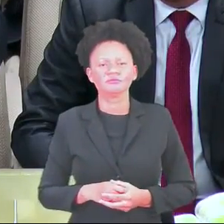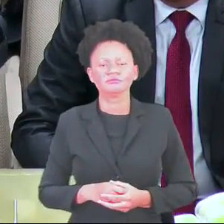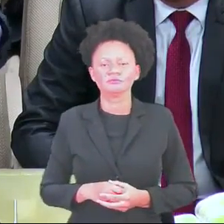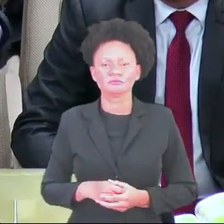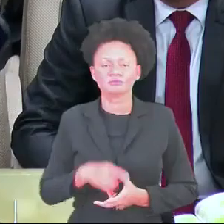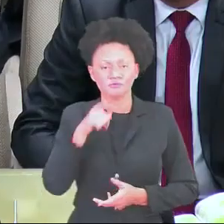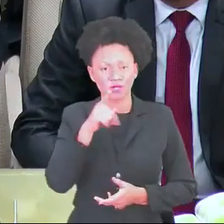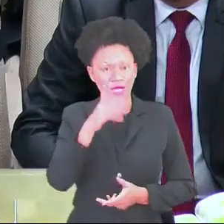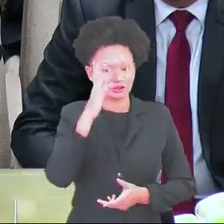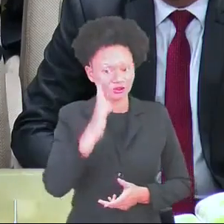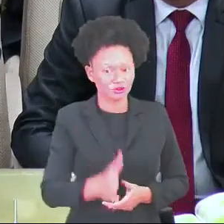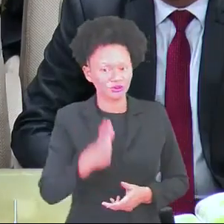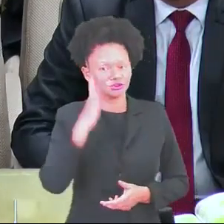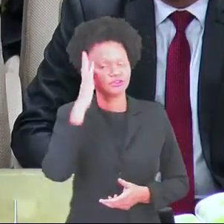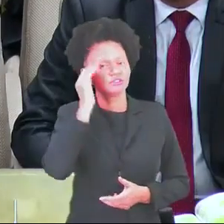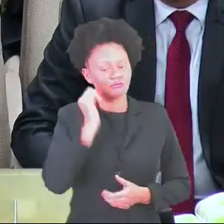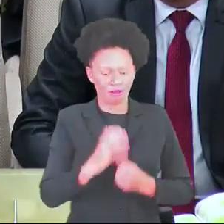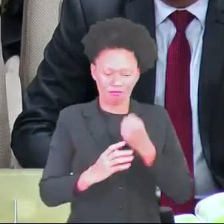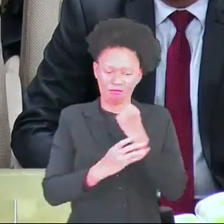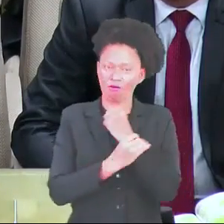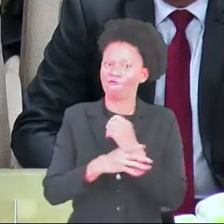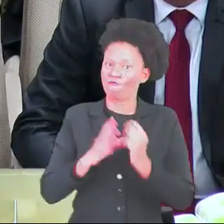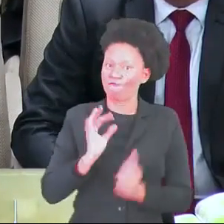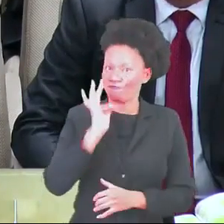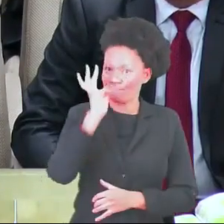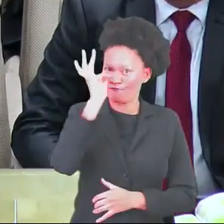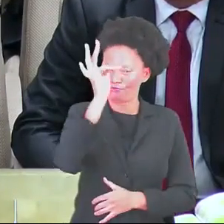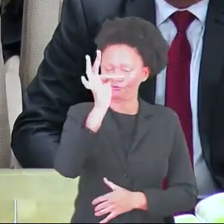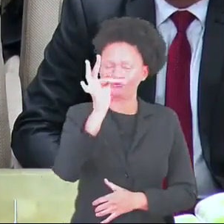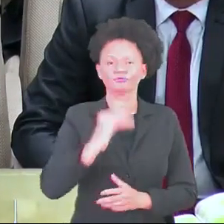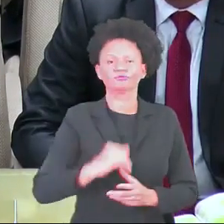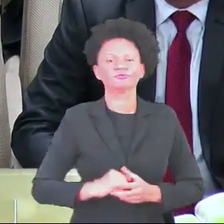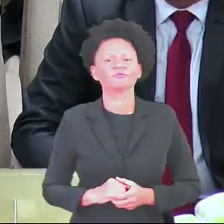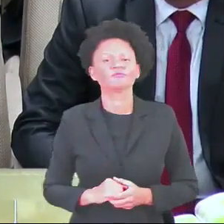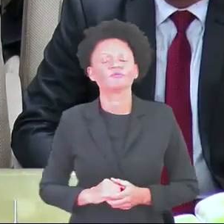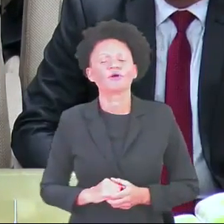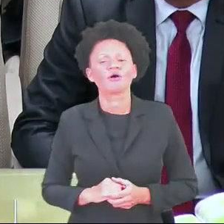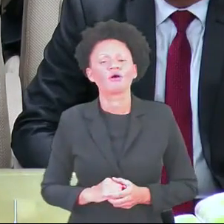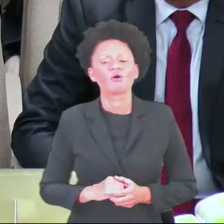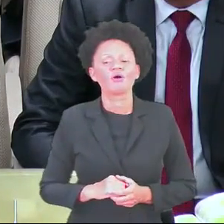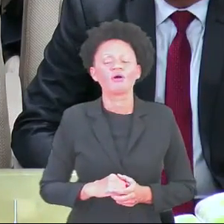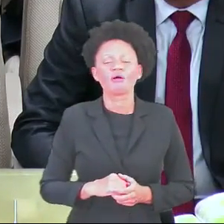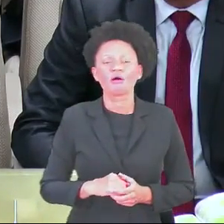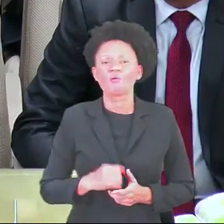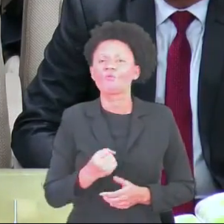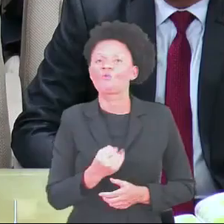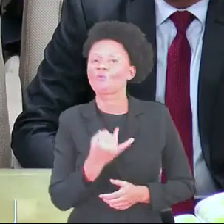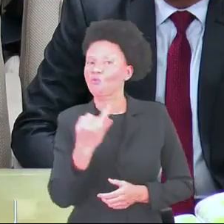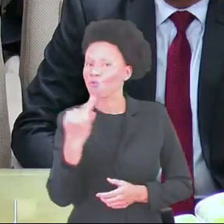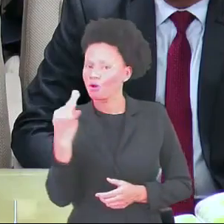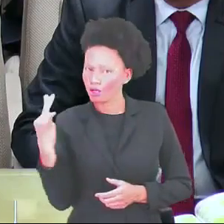Você já sabe que você tem garantia do futuro. Mas